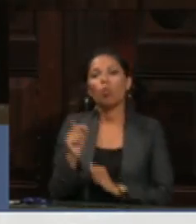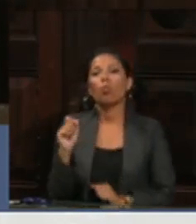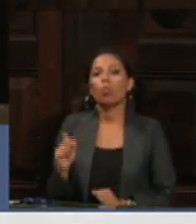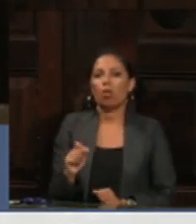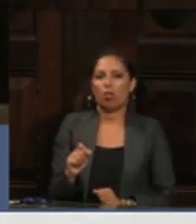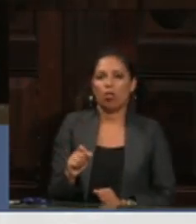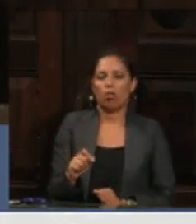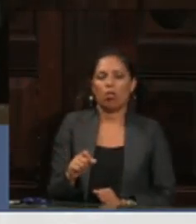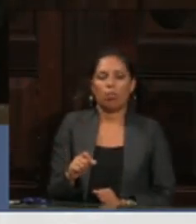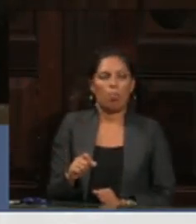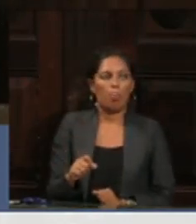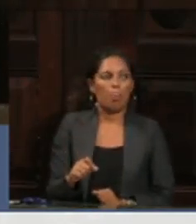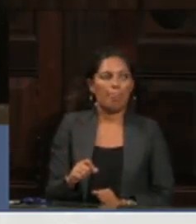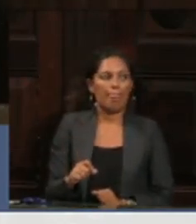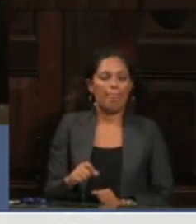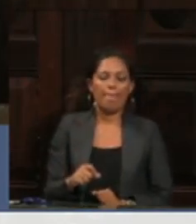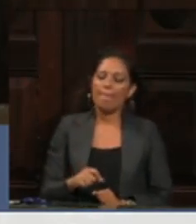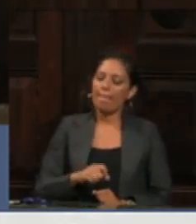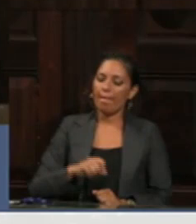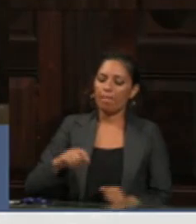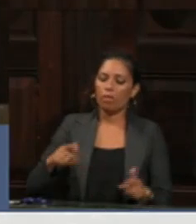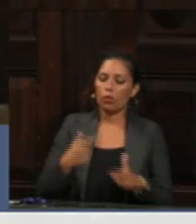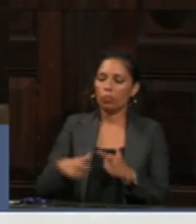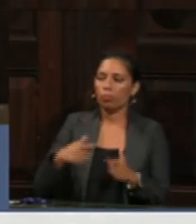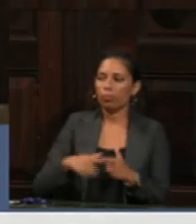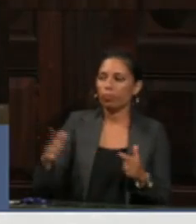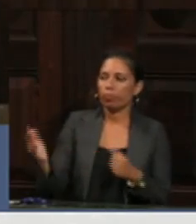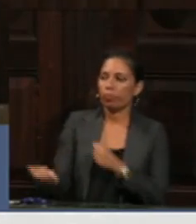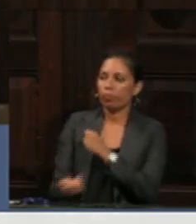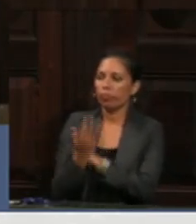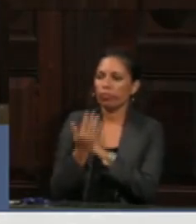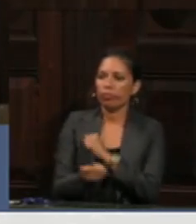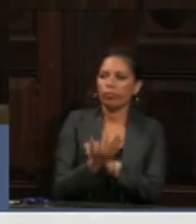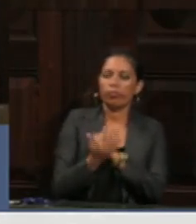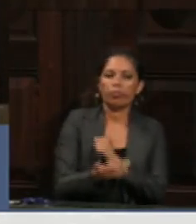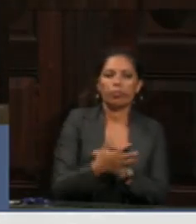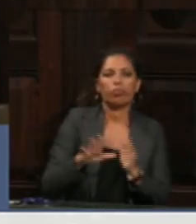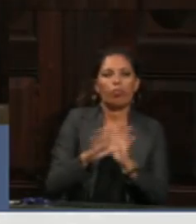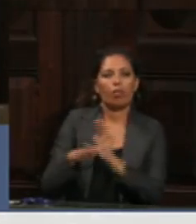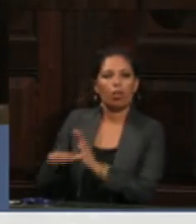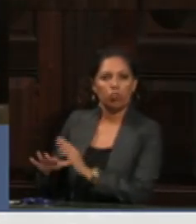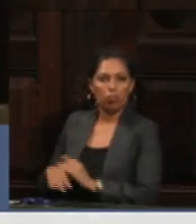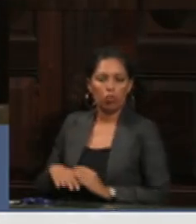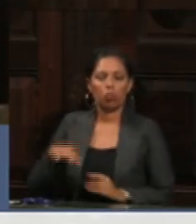Significou o escândalo da Lava Jato. E lá em Macaé,